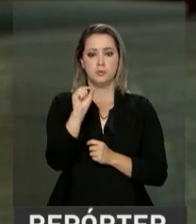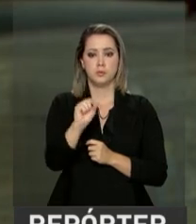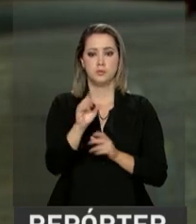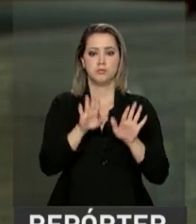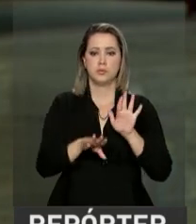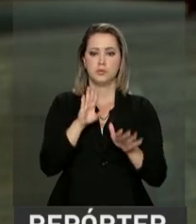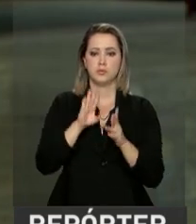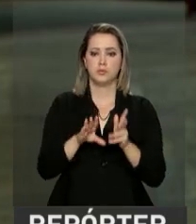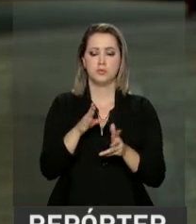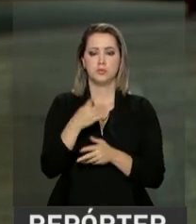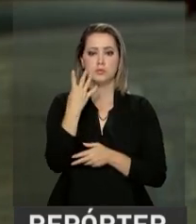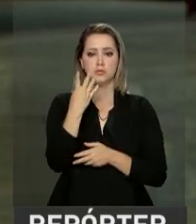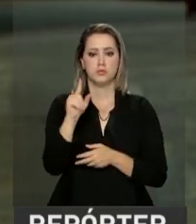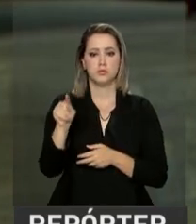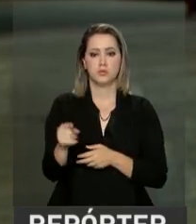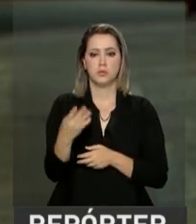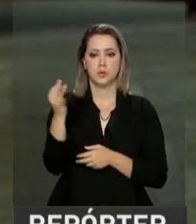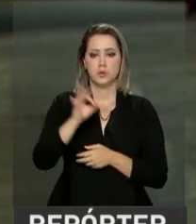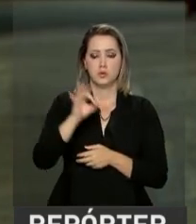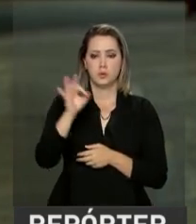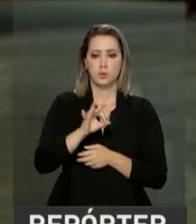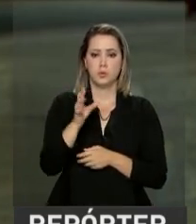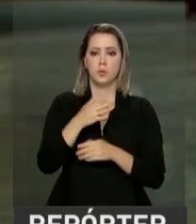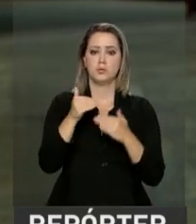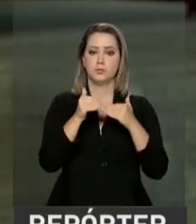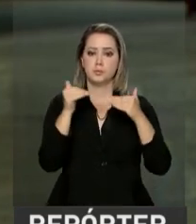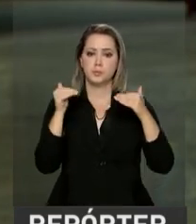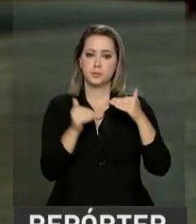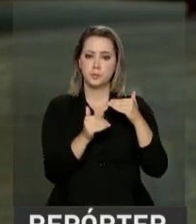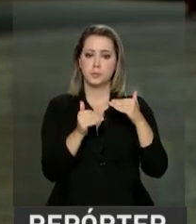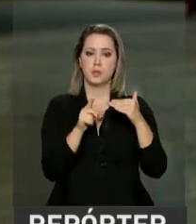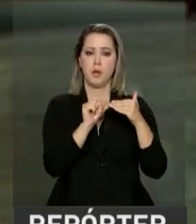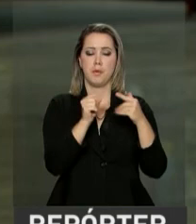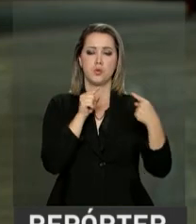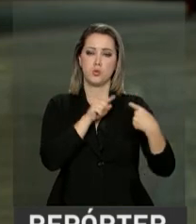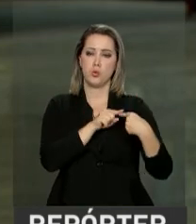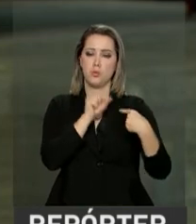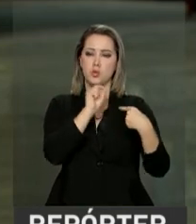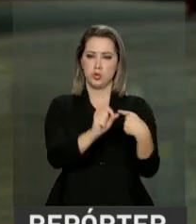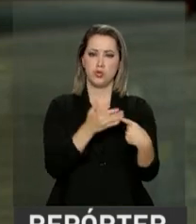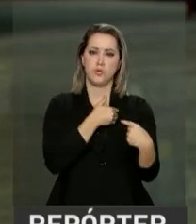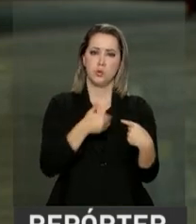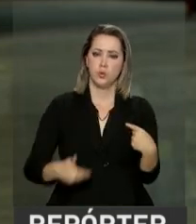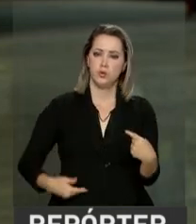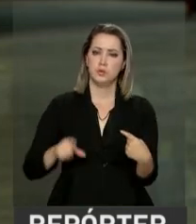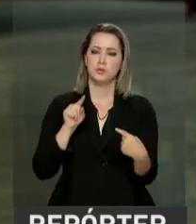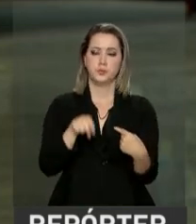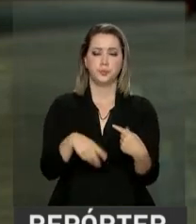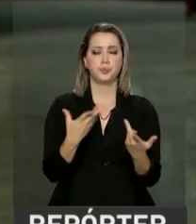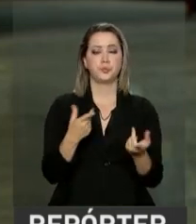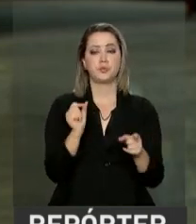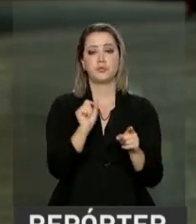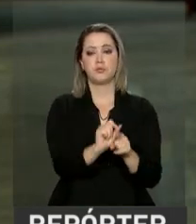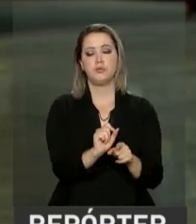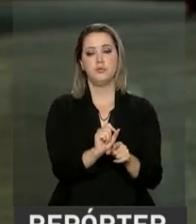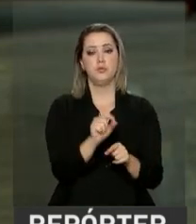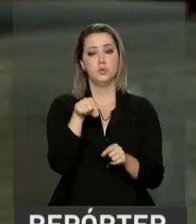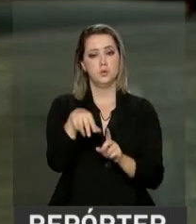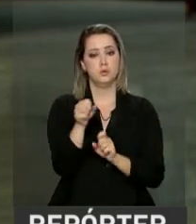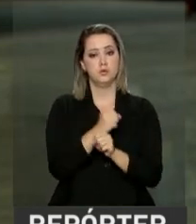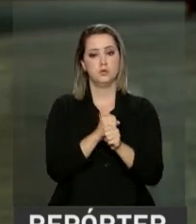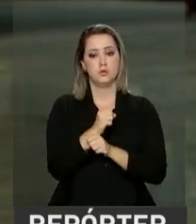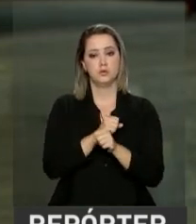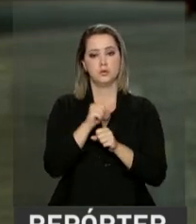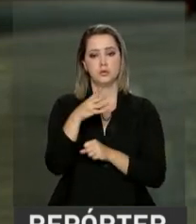em torno de 4% abaixo do centro da meta definido pelo Conselho Monetário Nacional para este